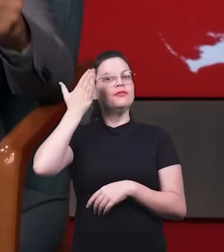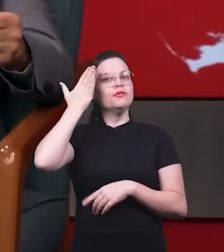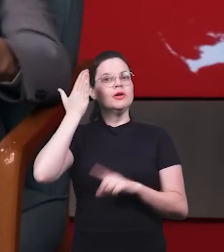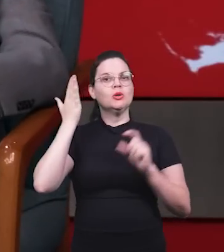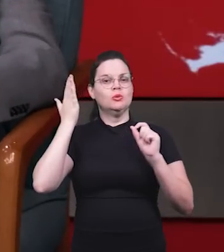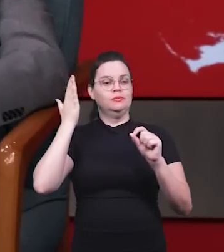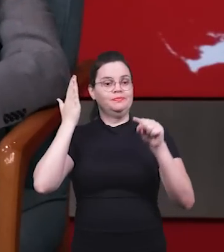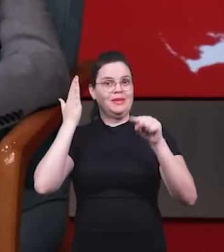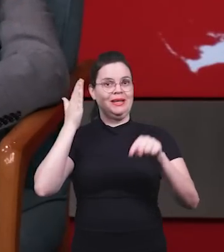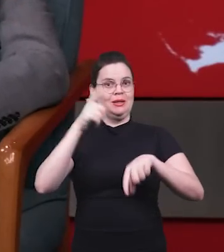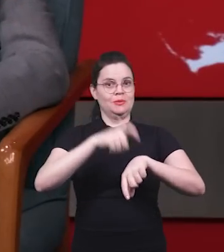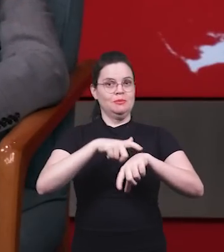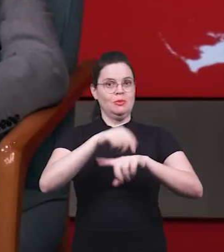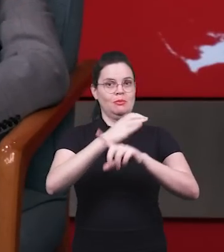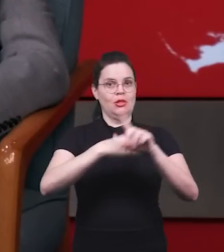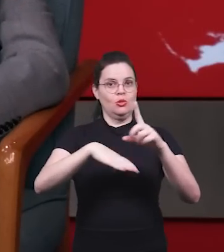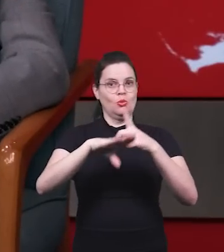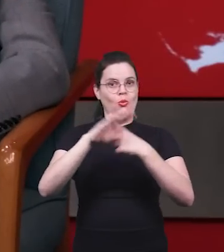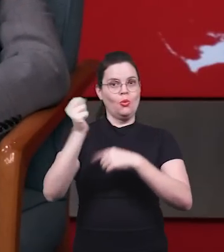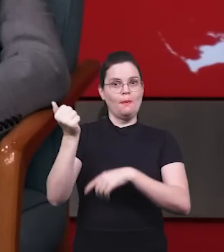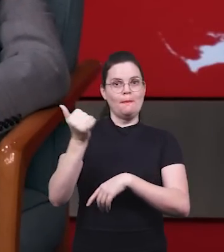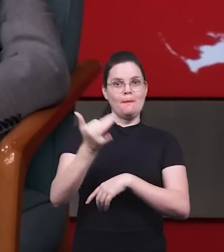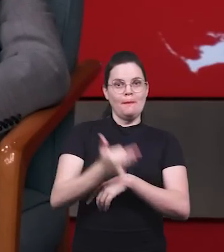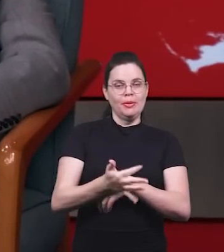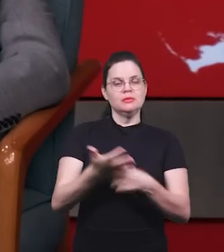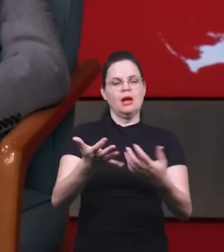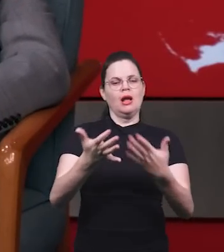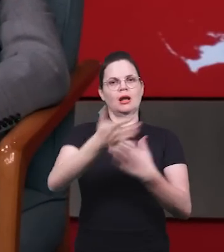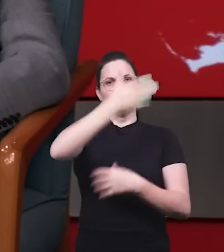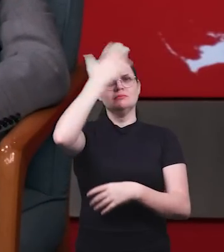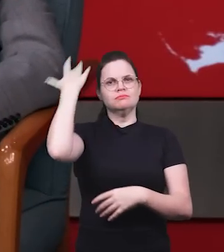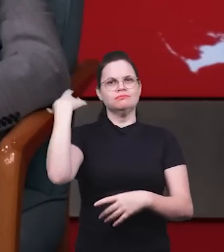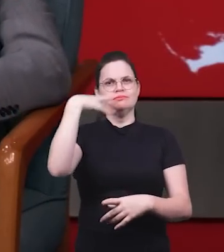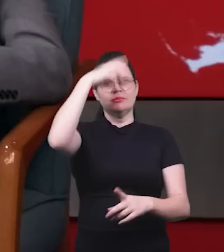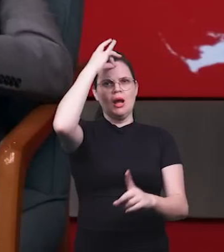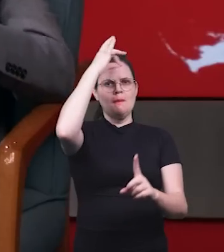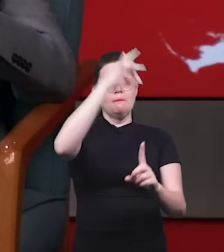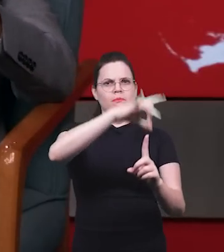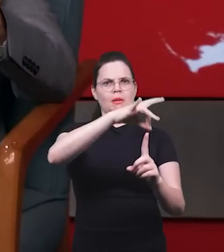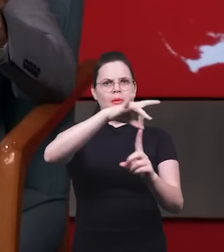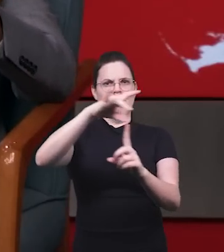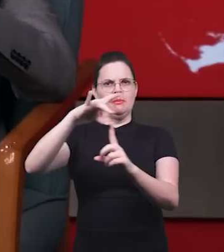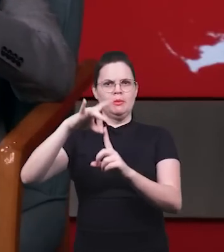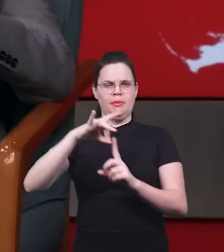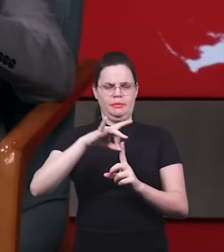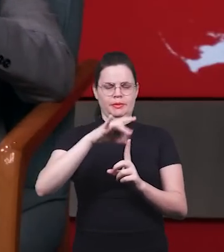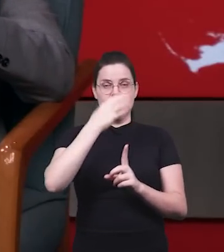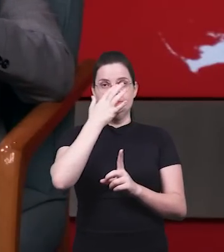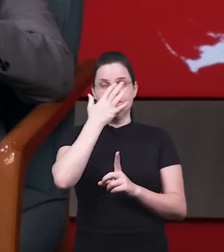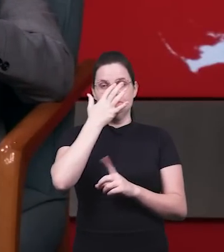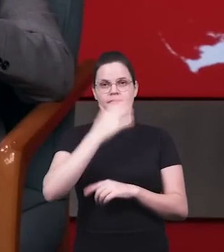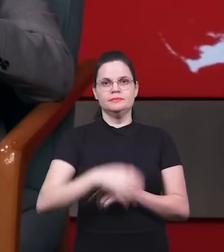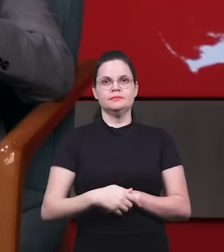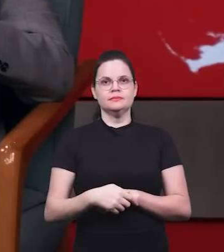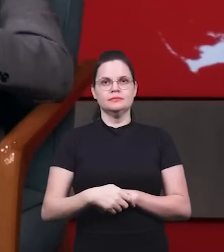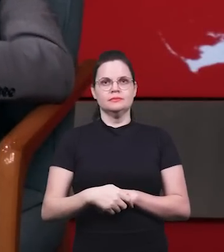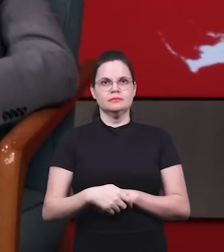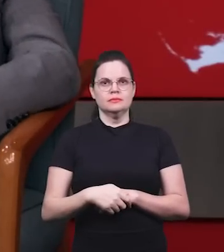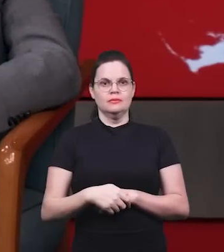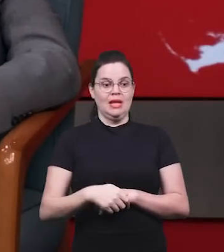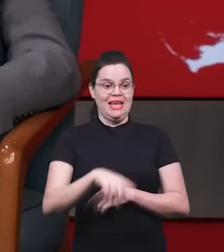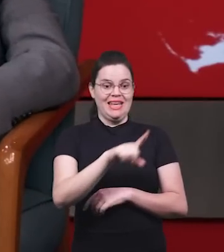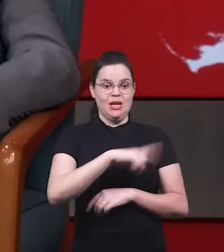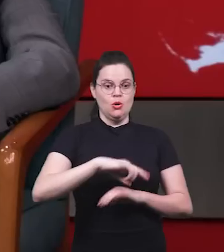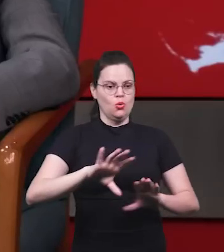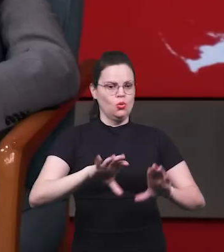que Ele queria naquela madrugada batizar com o Espírito Santo. Era uma